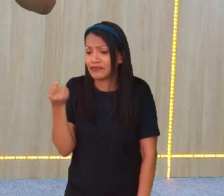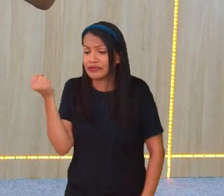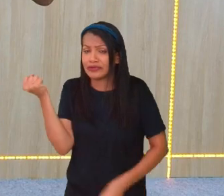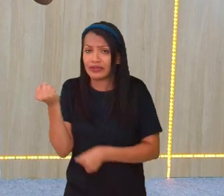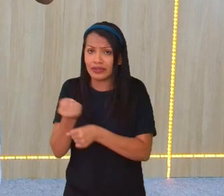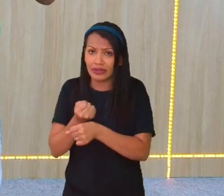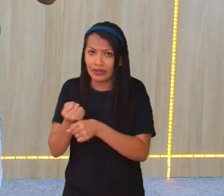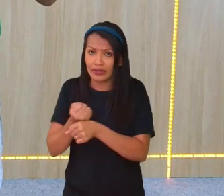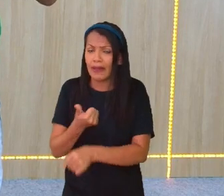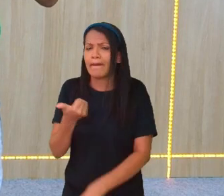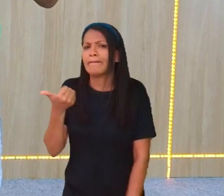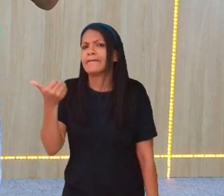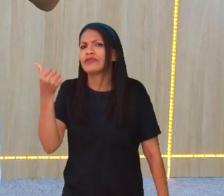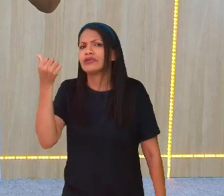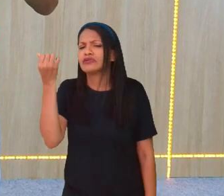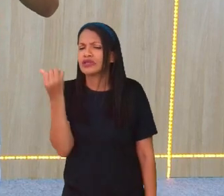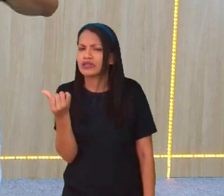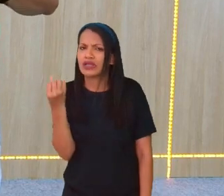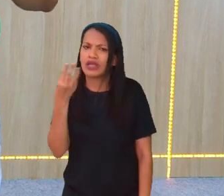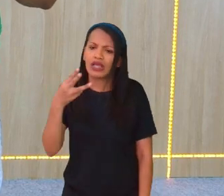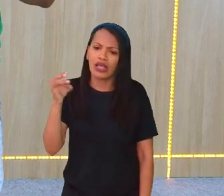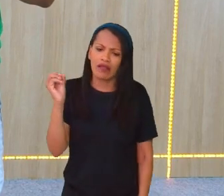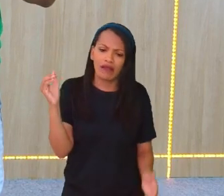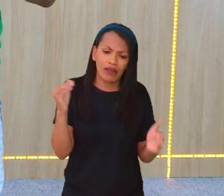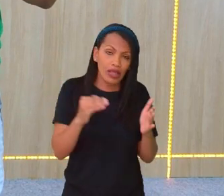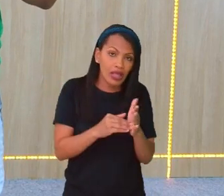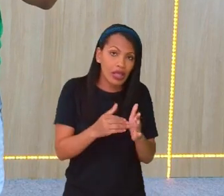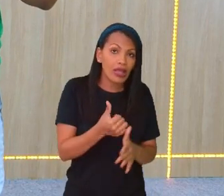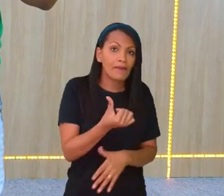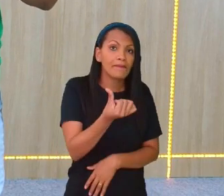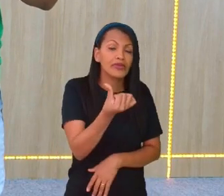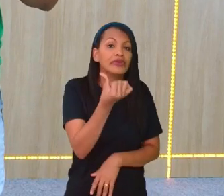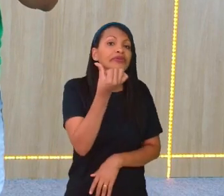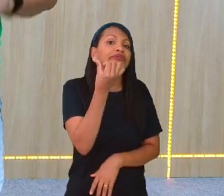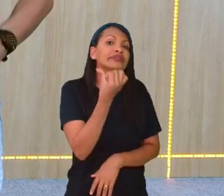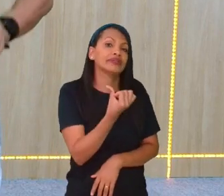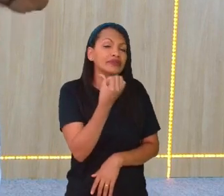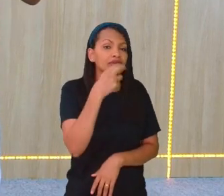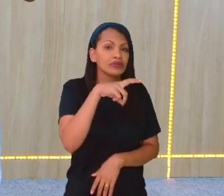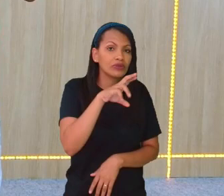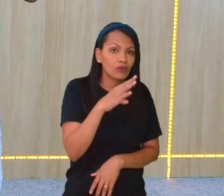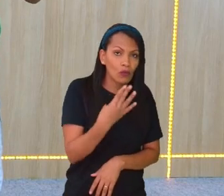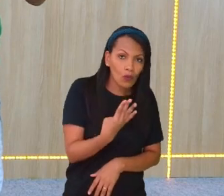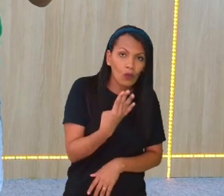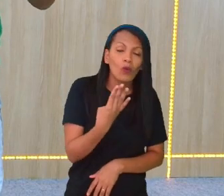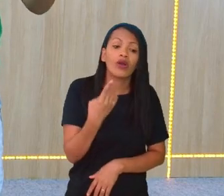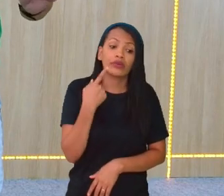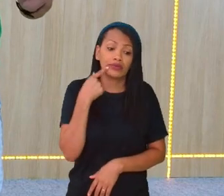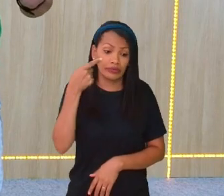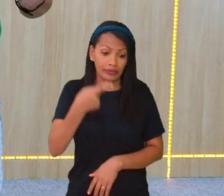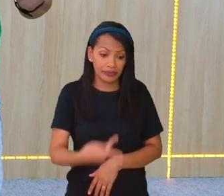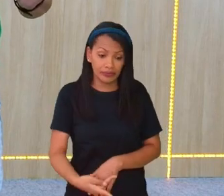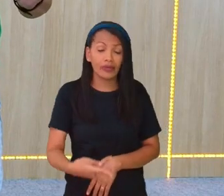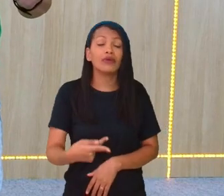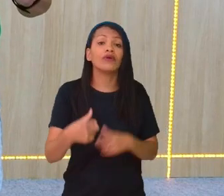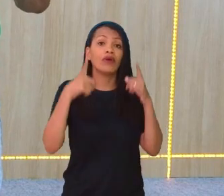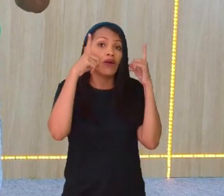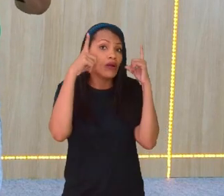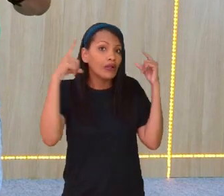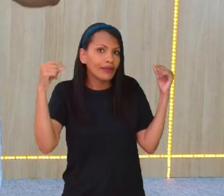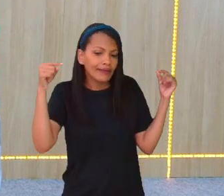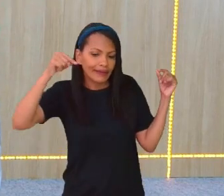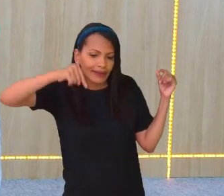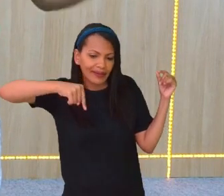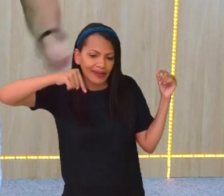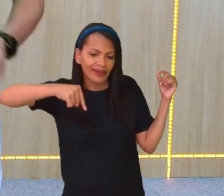1580, de 1630 até 1654, os holandeses dominaram aqui o Nordeste brasileiro.